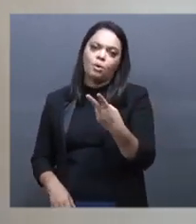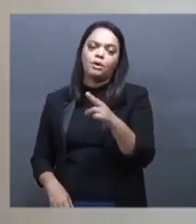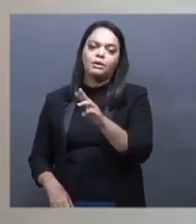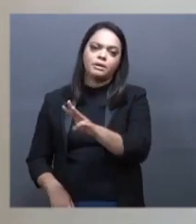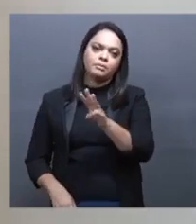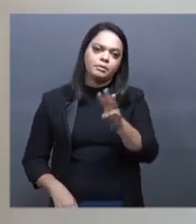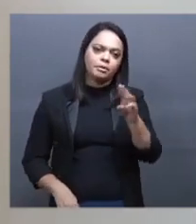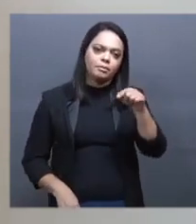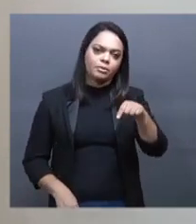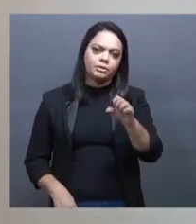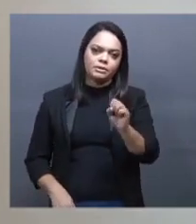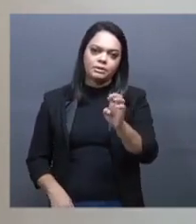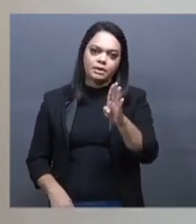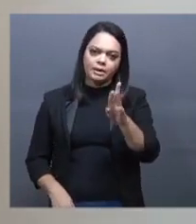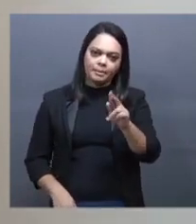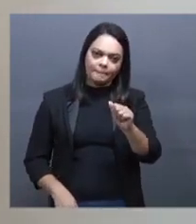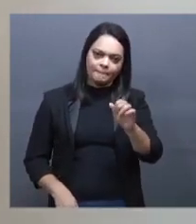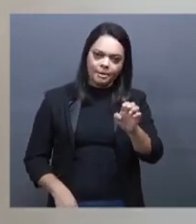0800 570 0800 ou